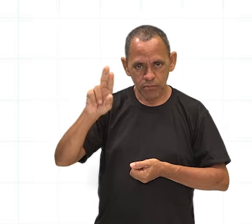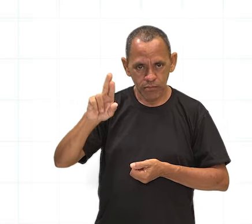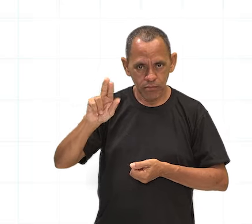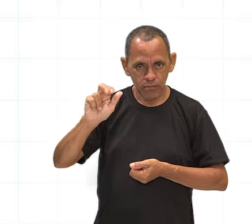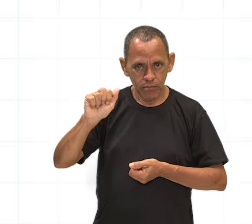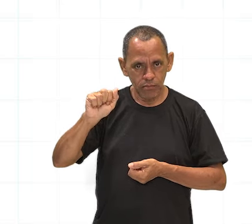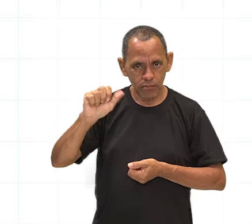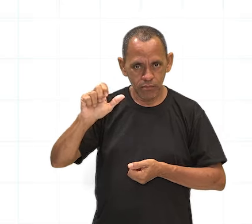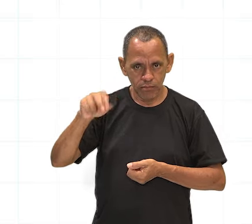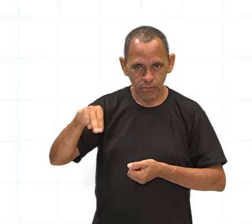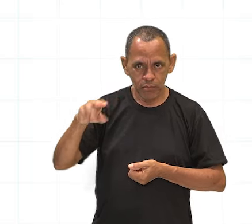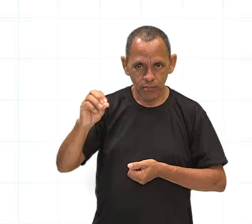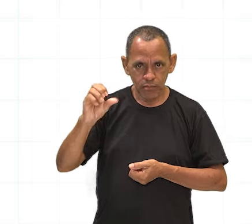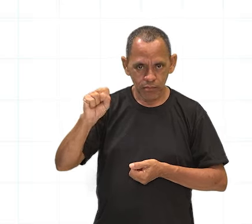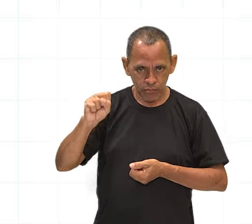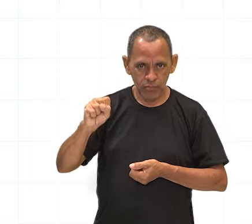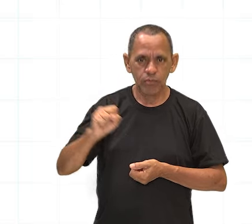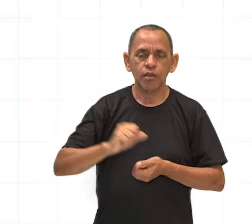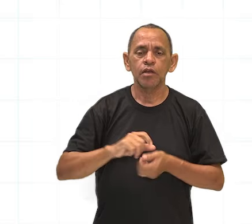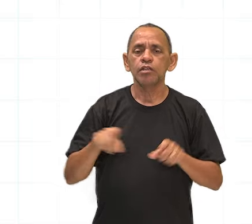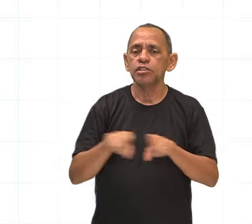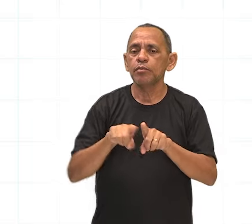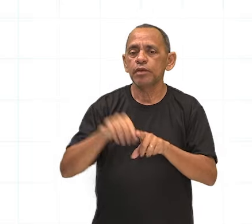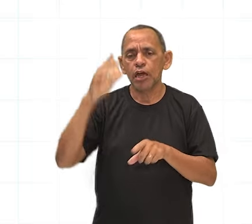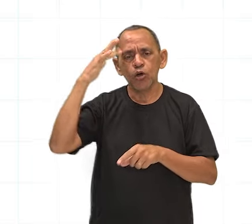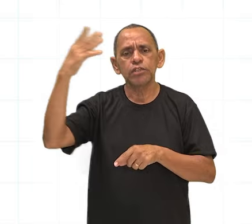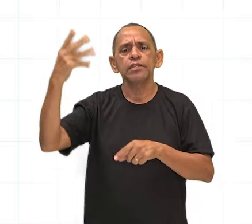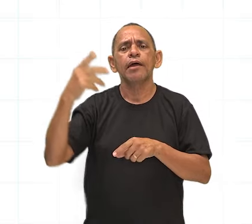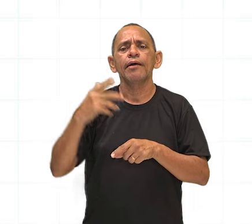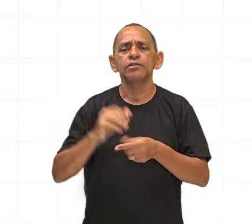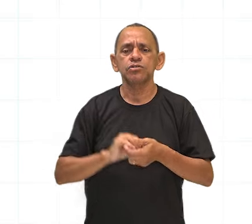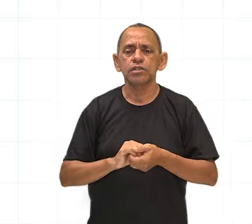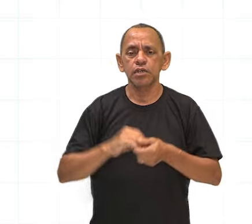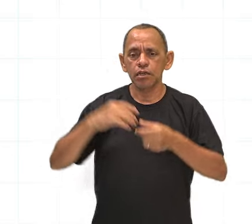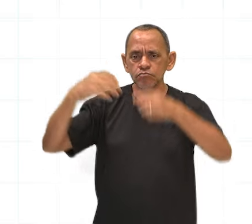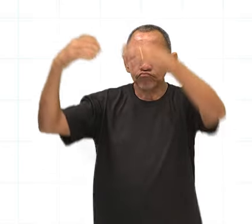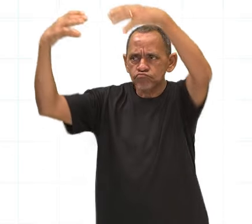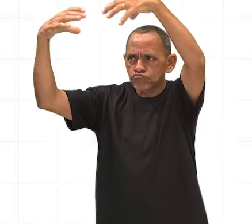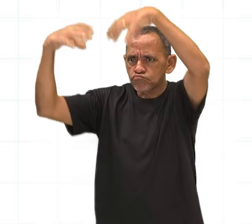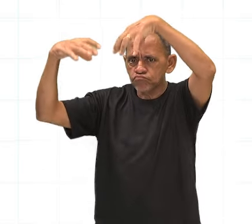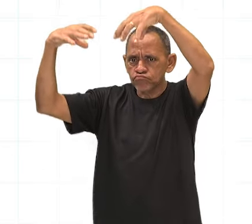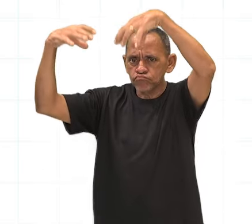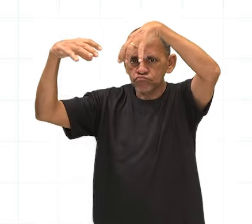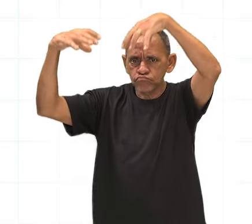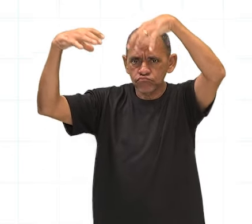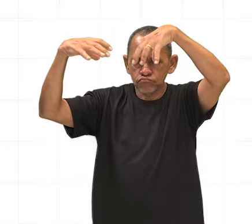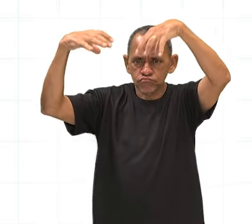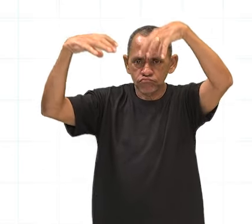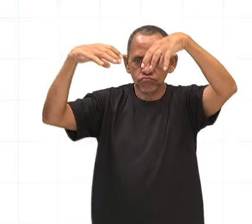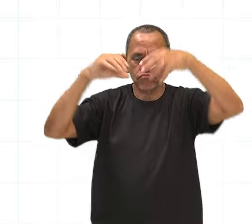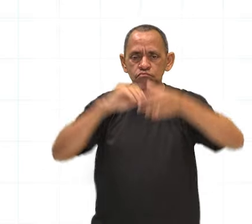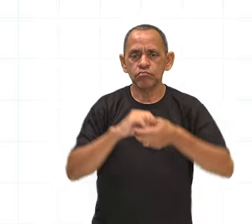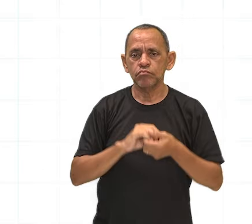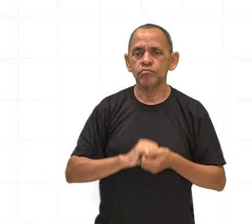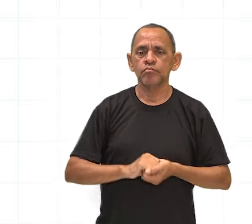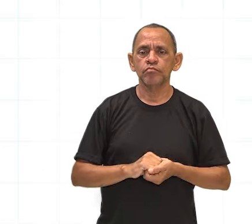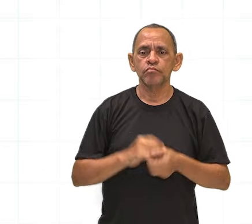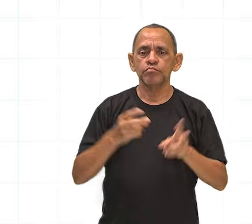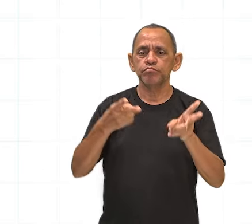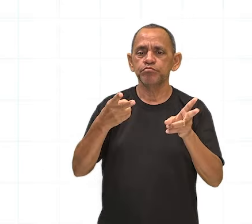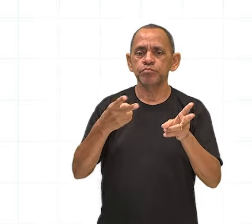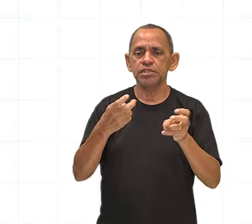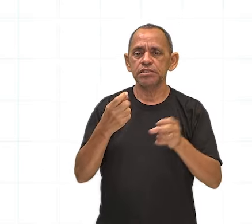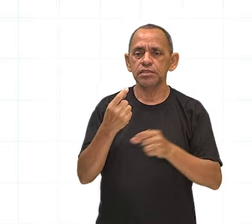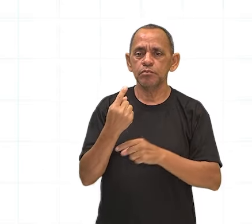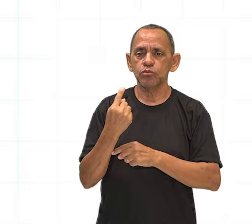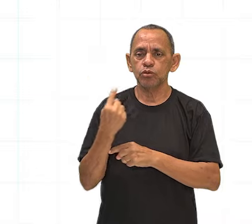adequadas, vai resultar na ocorrência das chuvas, certo? Então, eu trouxe aí o esqueminha para você visualizar,